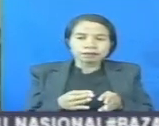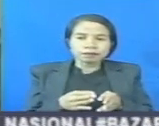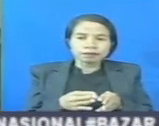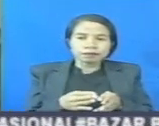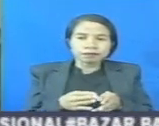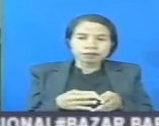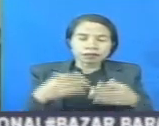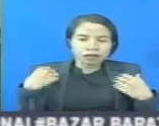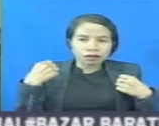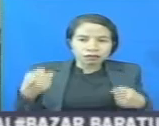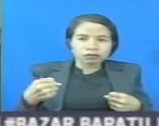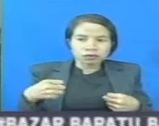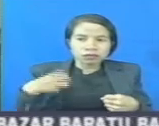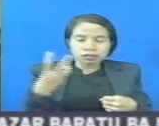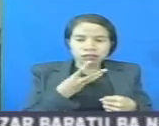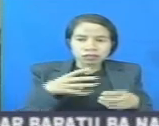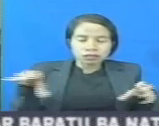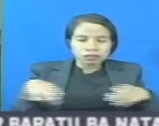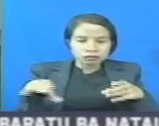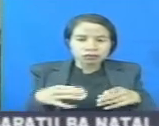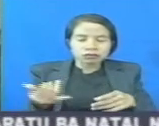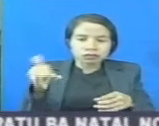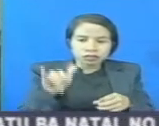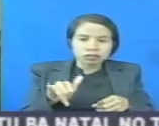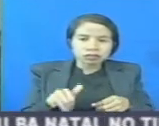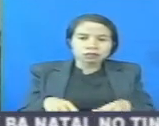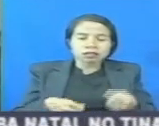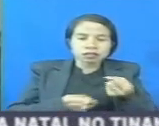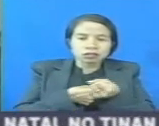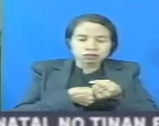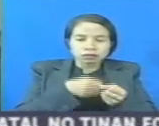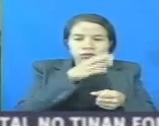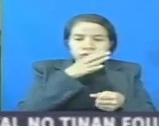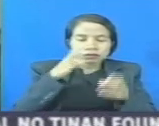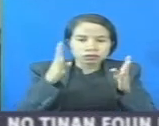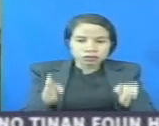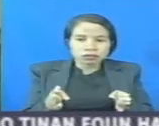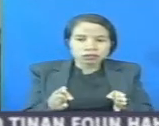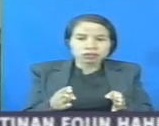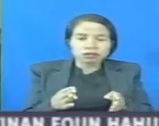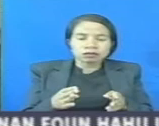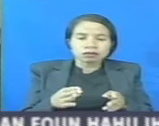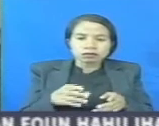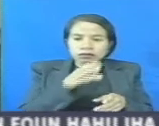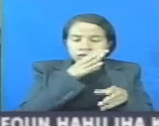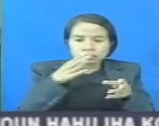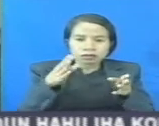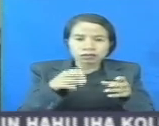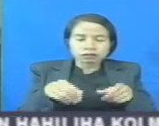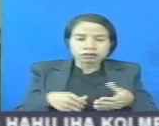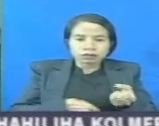a kibiit, e tenha setor relevante sira nebe, foi apoio da tosna em sira, foi apoio da comunidade sira,